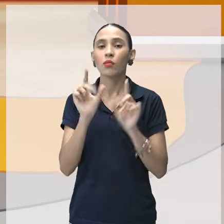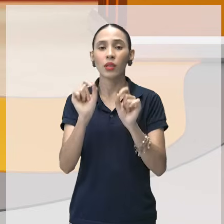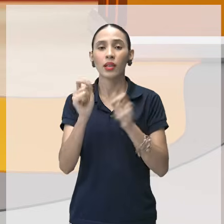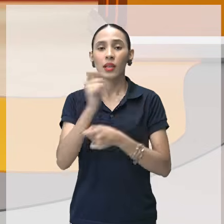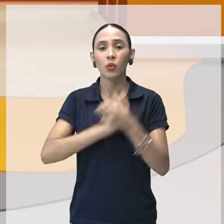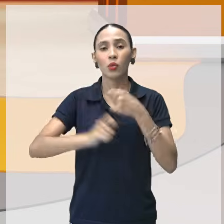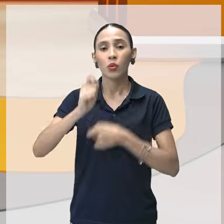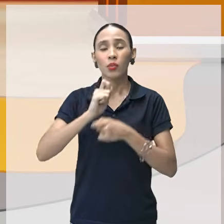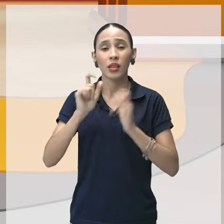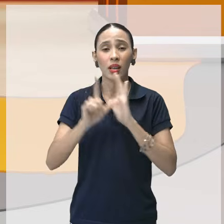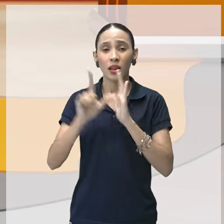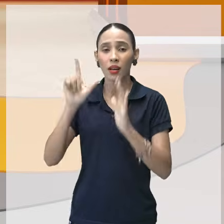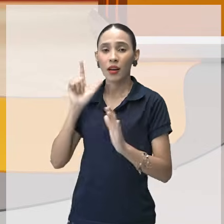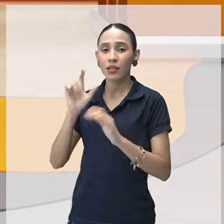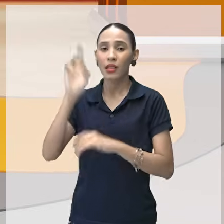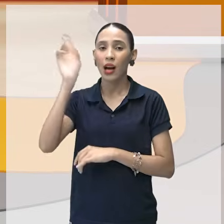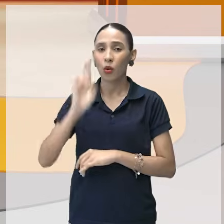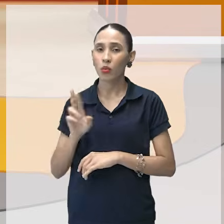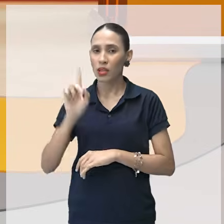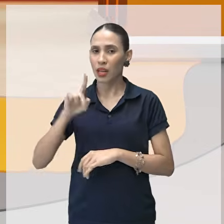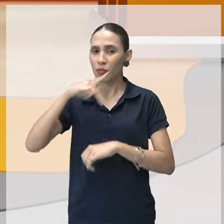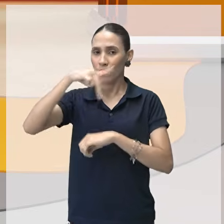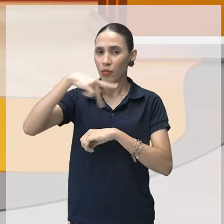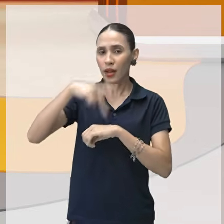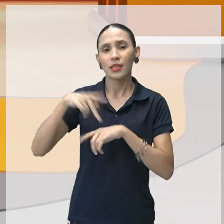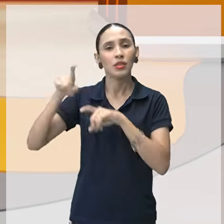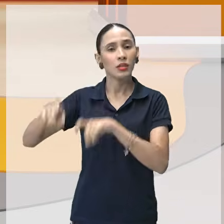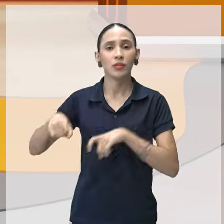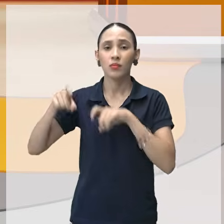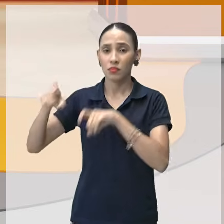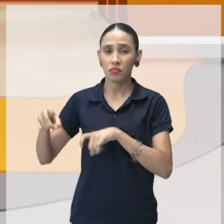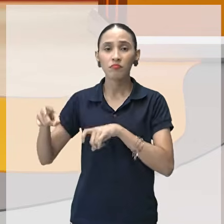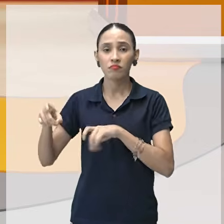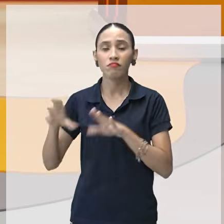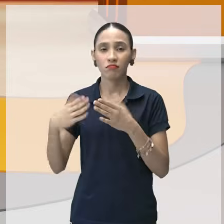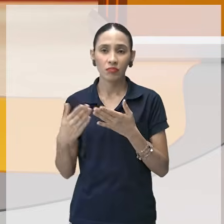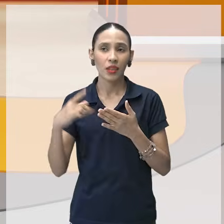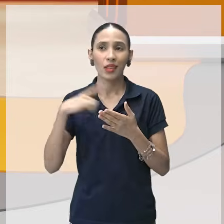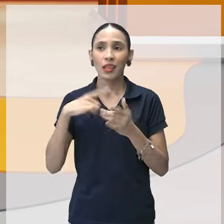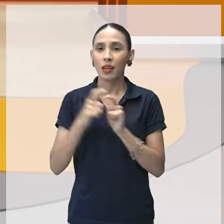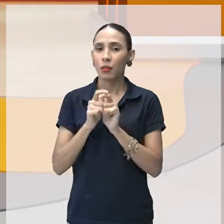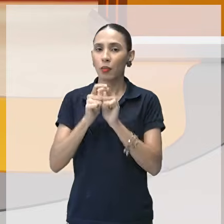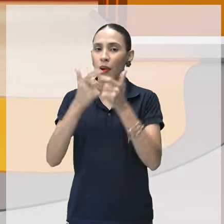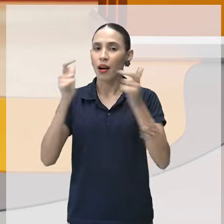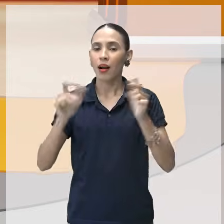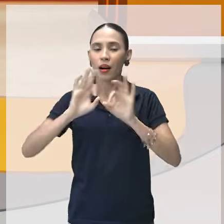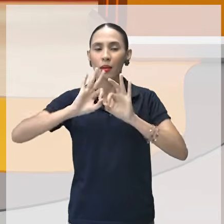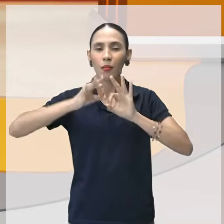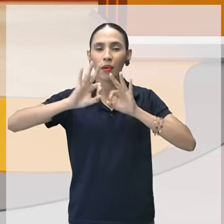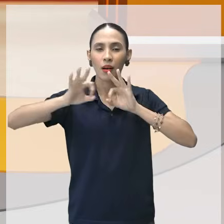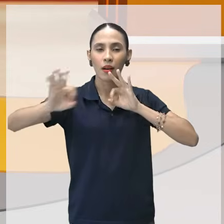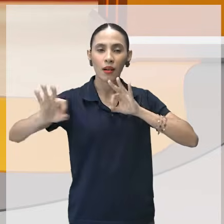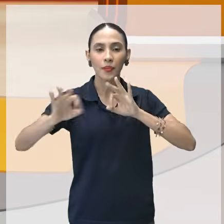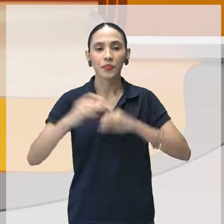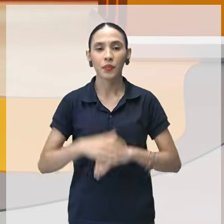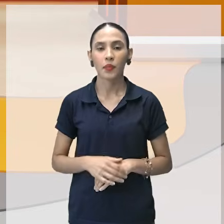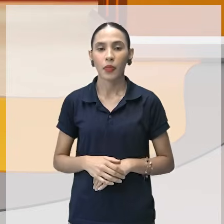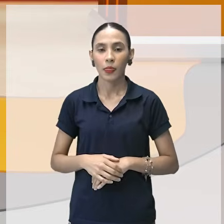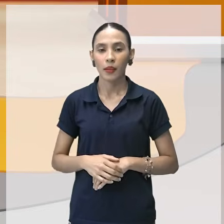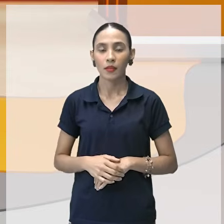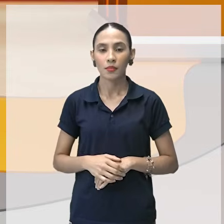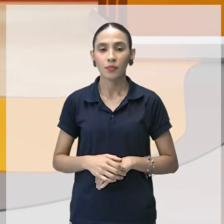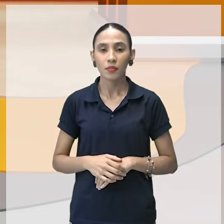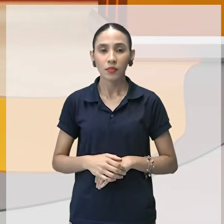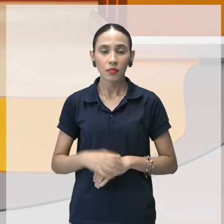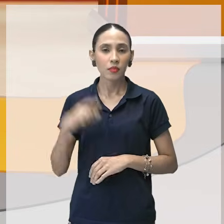economia. Antes, a Rússia era um país totalmente agrário, certo? Apesar de sua grande extensão territorial,